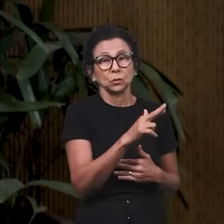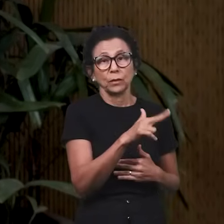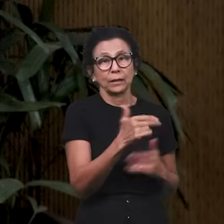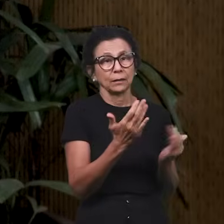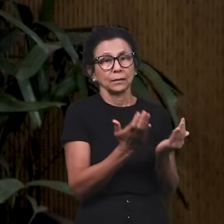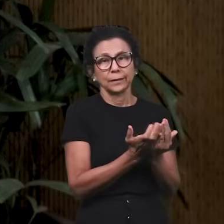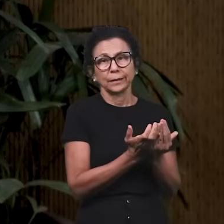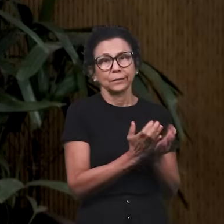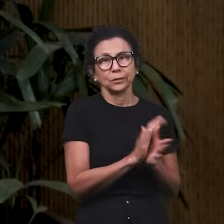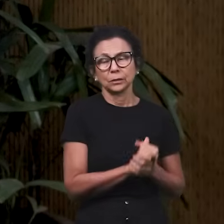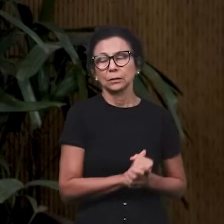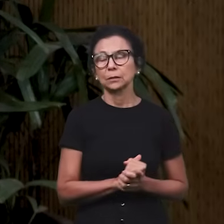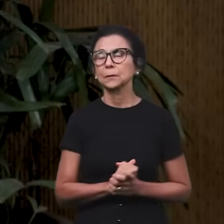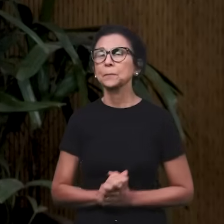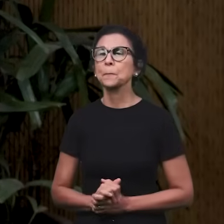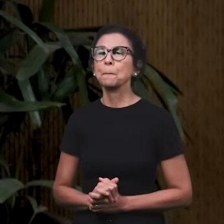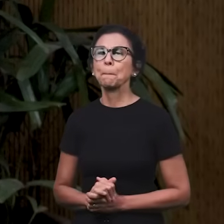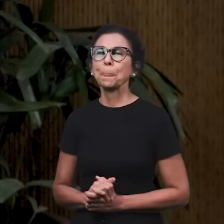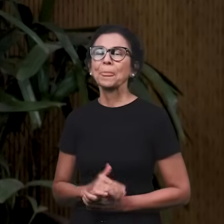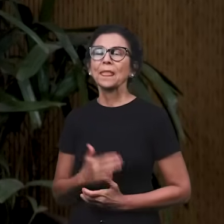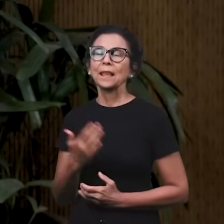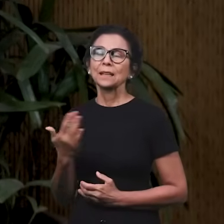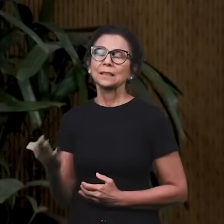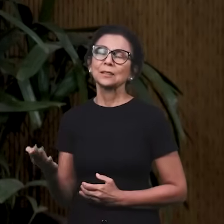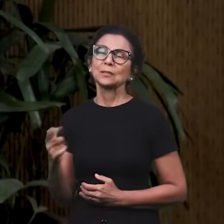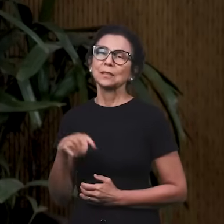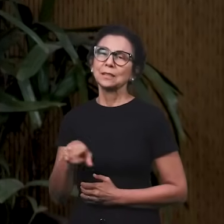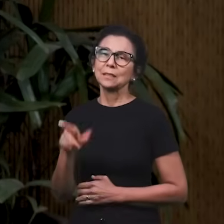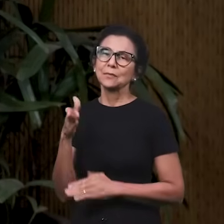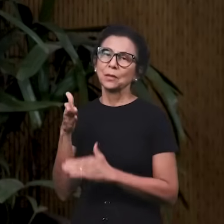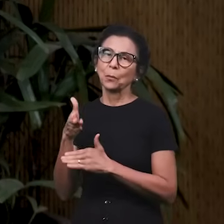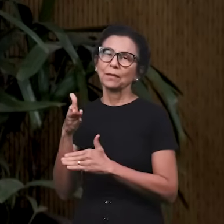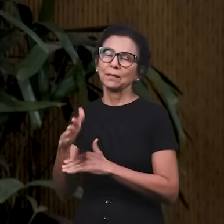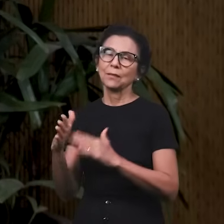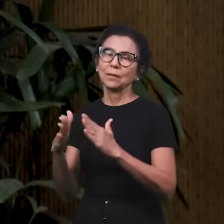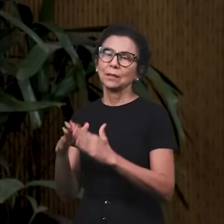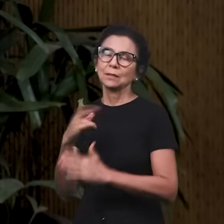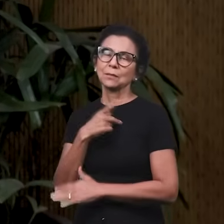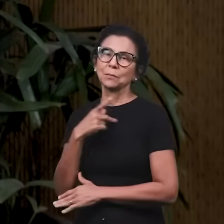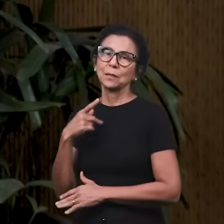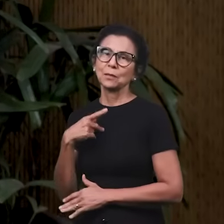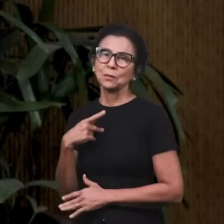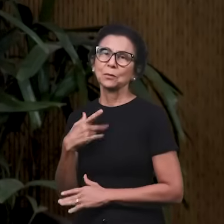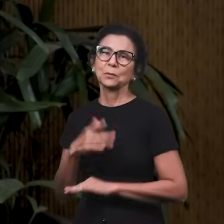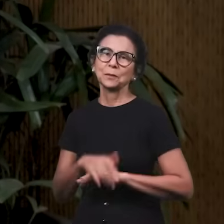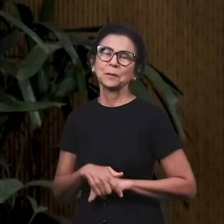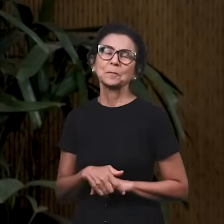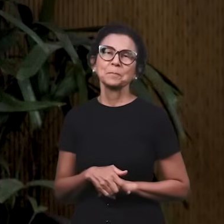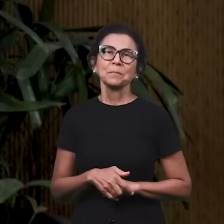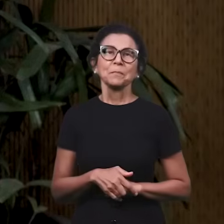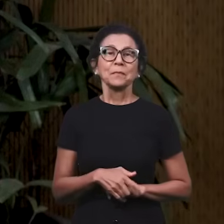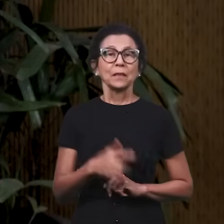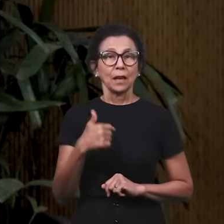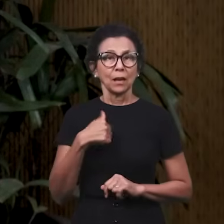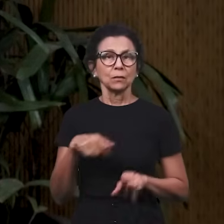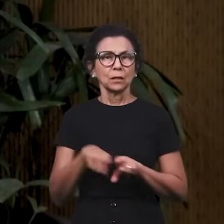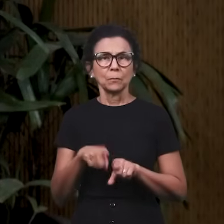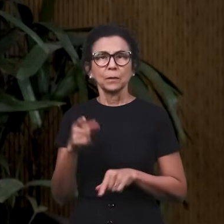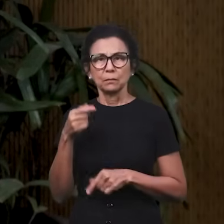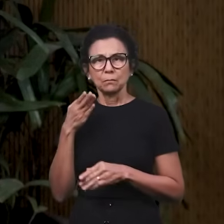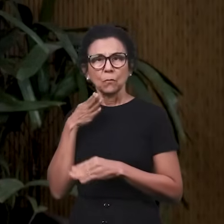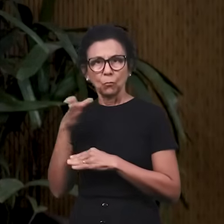reuniam na casa do pastor Manuel e da irmã Dalva, e tem aqueles cultos maravilhosos ali, e alguns deles até